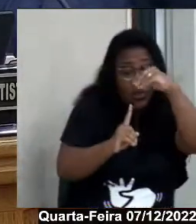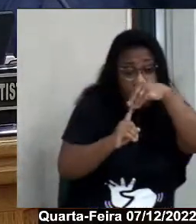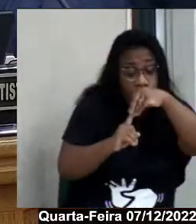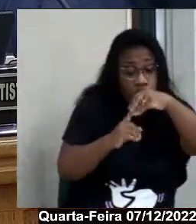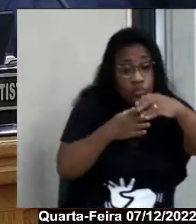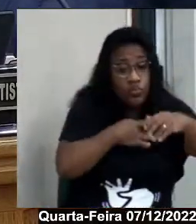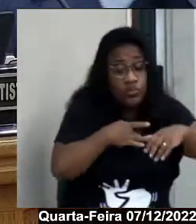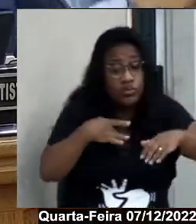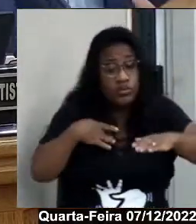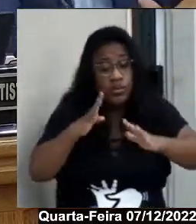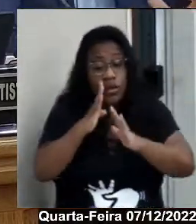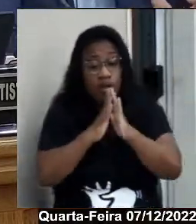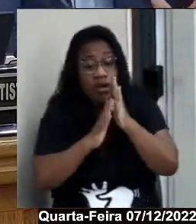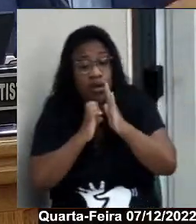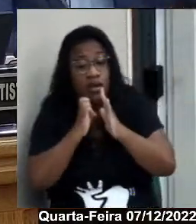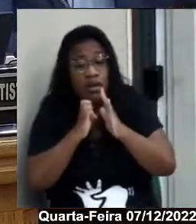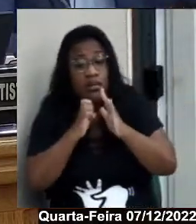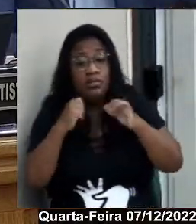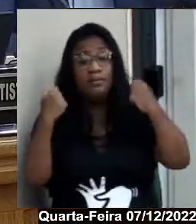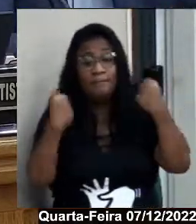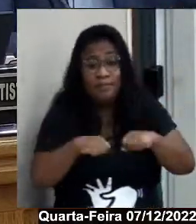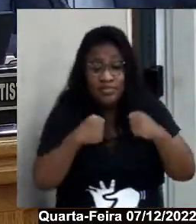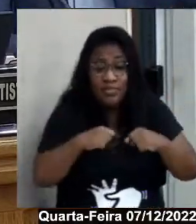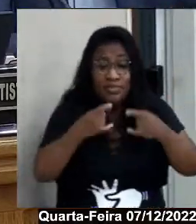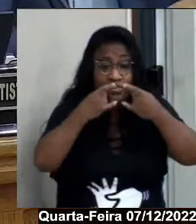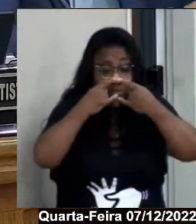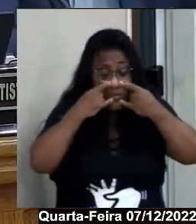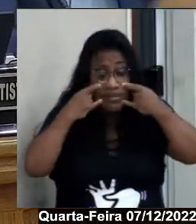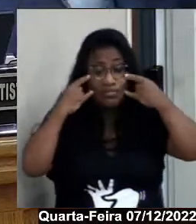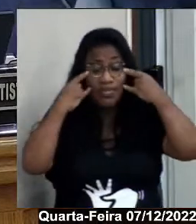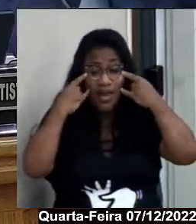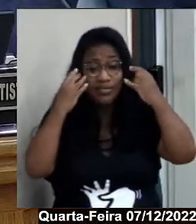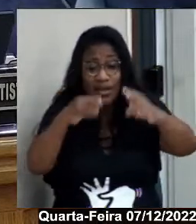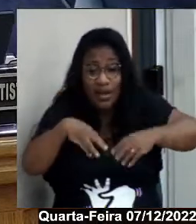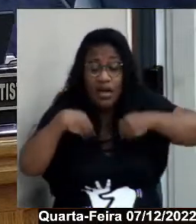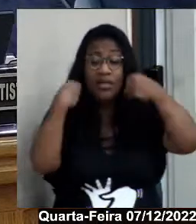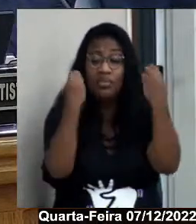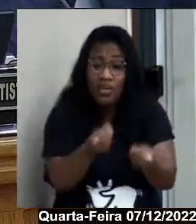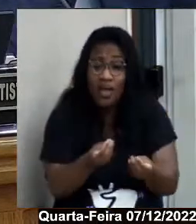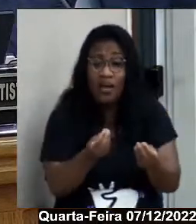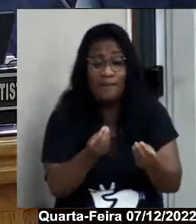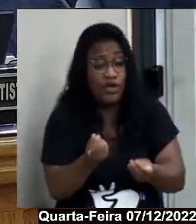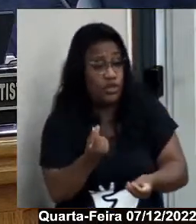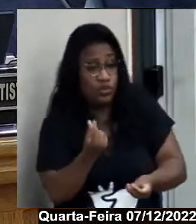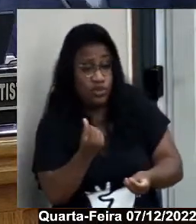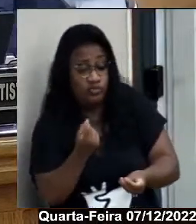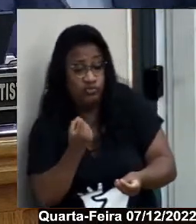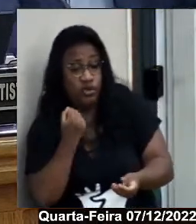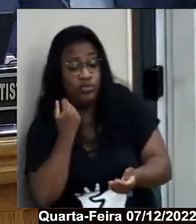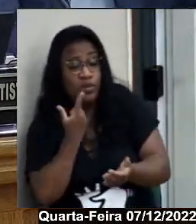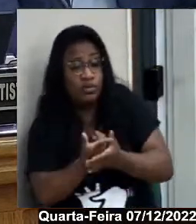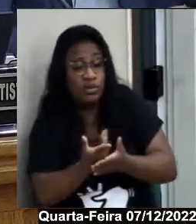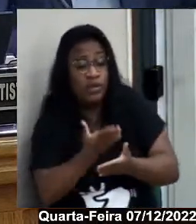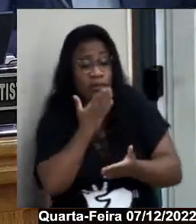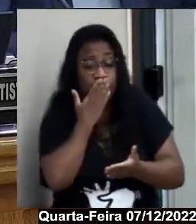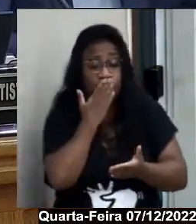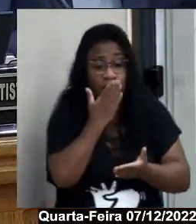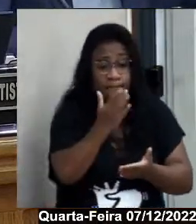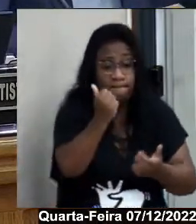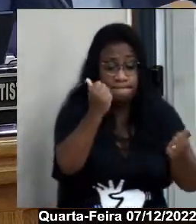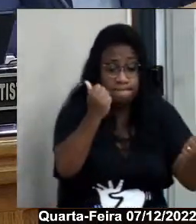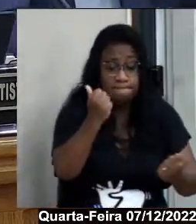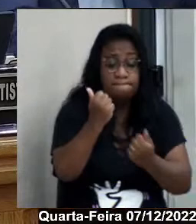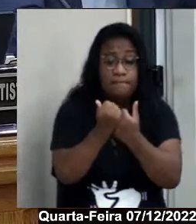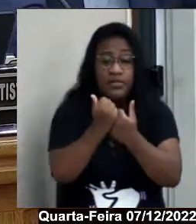do Embu também, lá no Pierinho, e não tem máscara. Chega lá, tem que voltar, até a gente não tem condições de comprar. Então, estou pedindo apoio de todos vocês